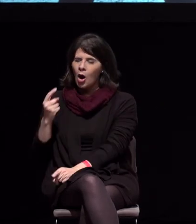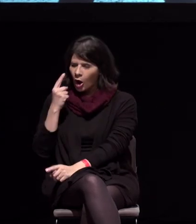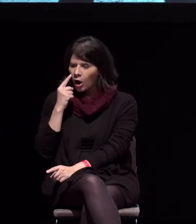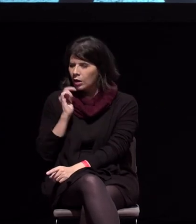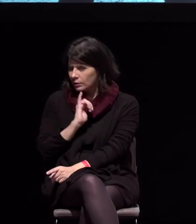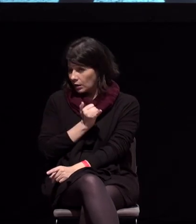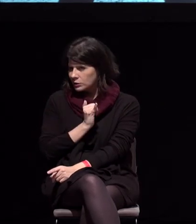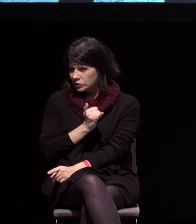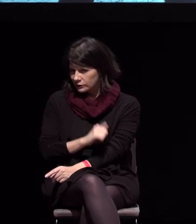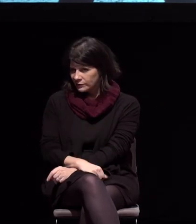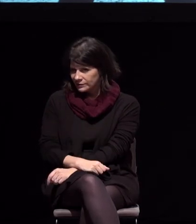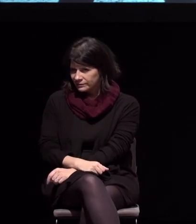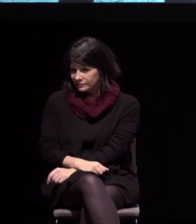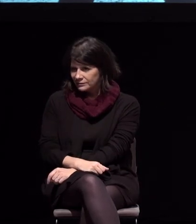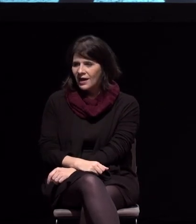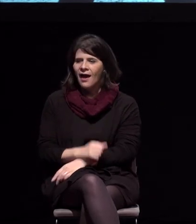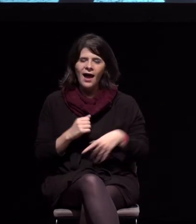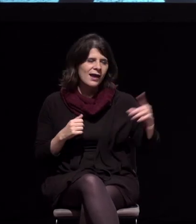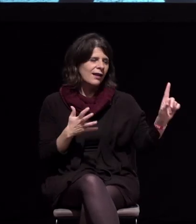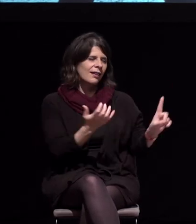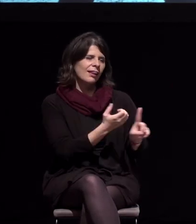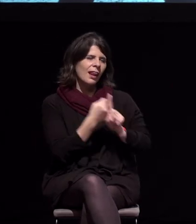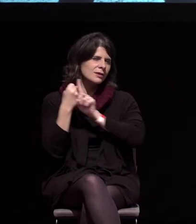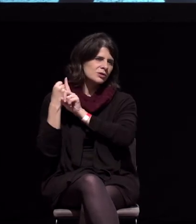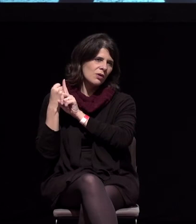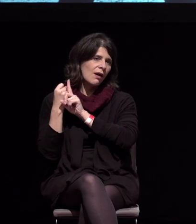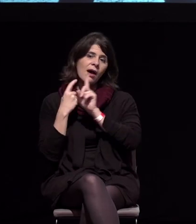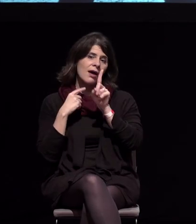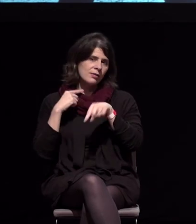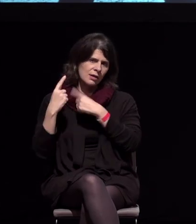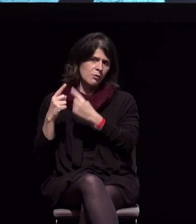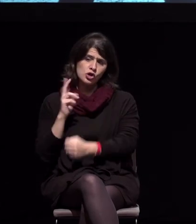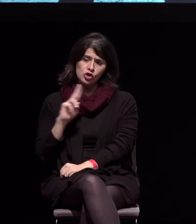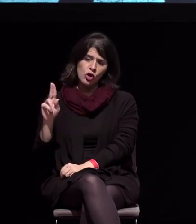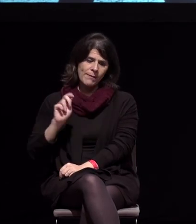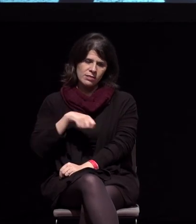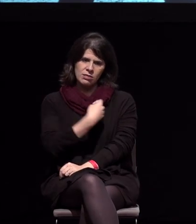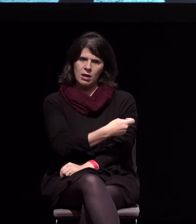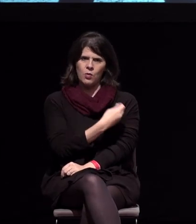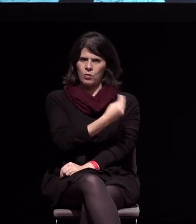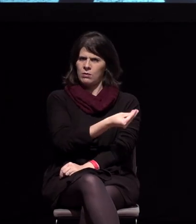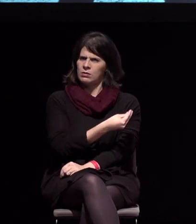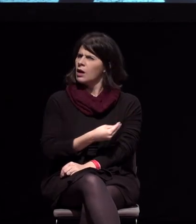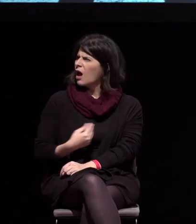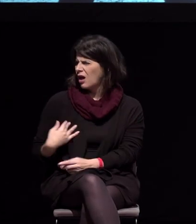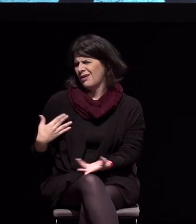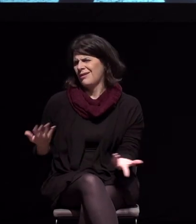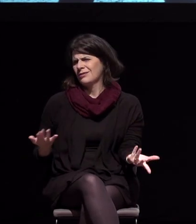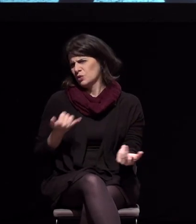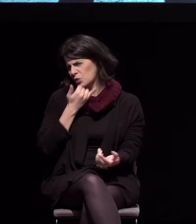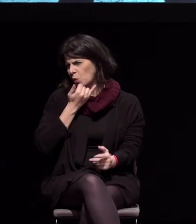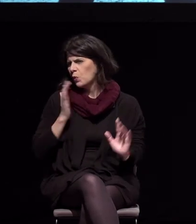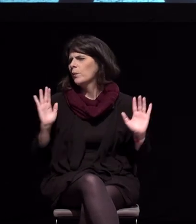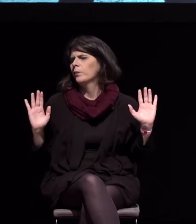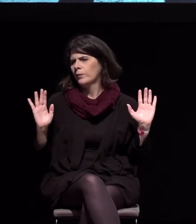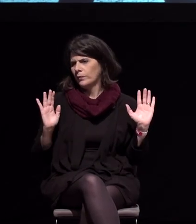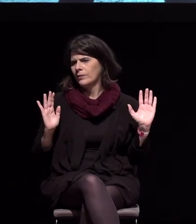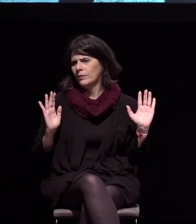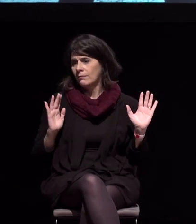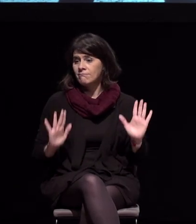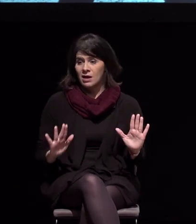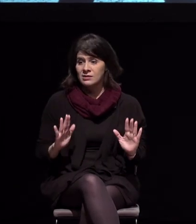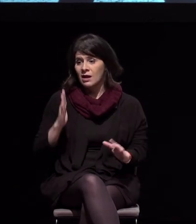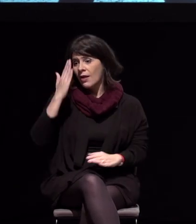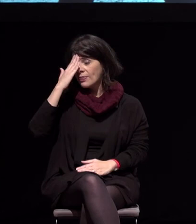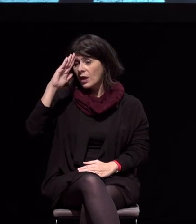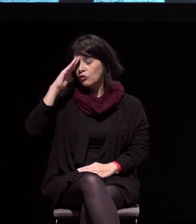laçou e deu sobrenome para ela. O caramba, né, meu bem? Mas entende que